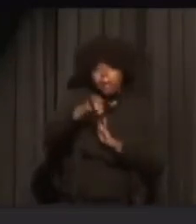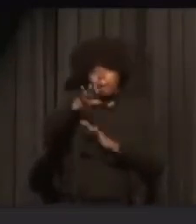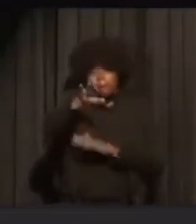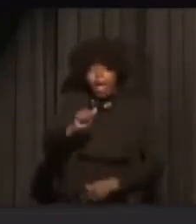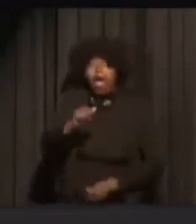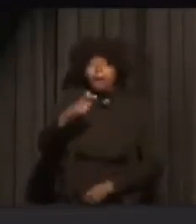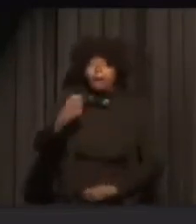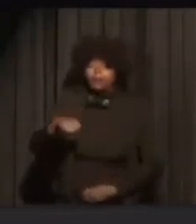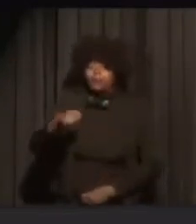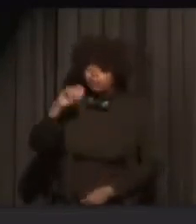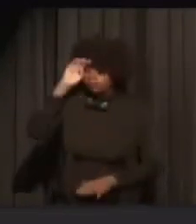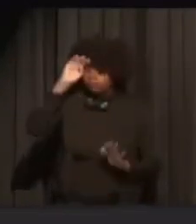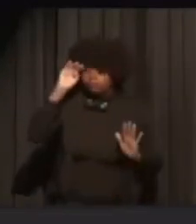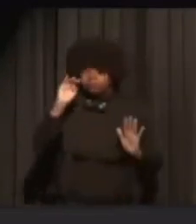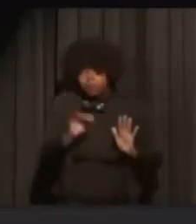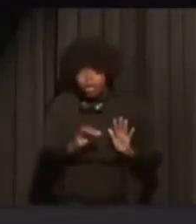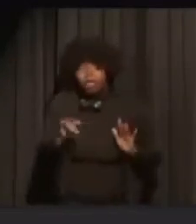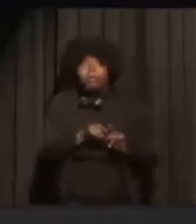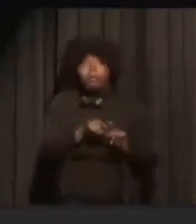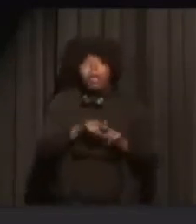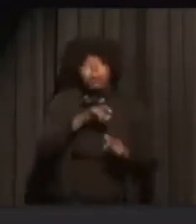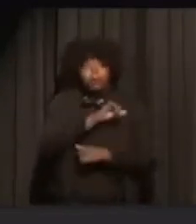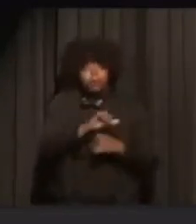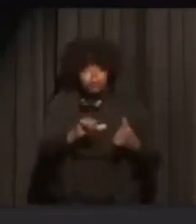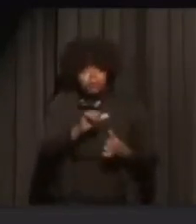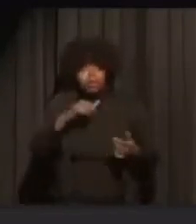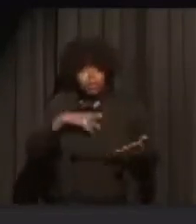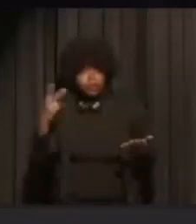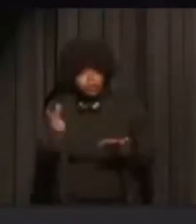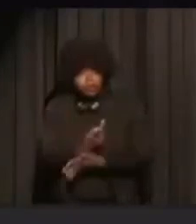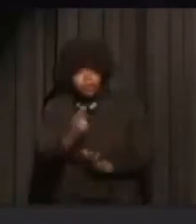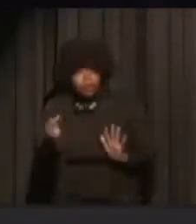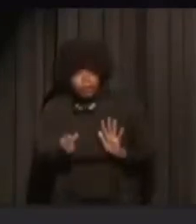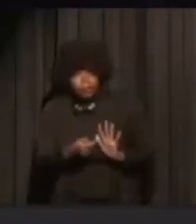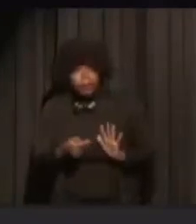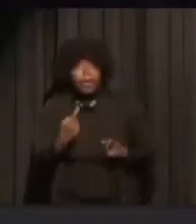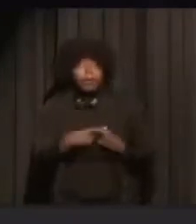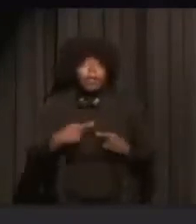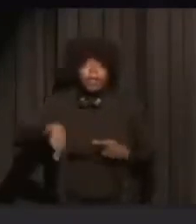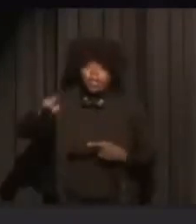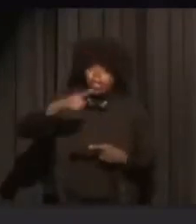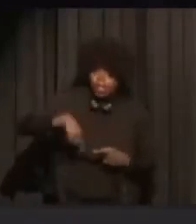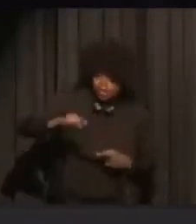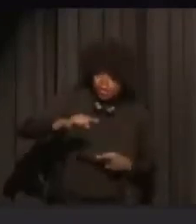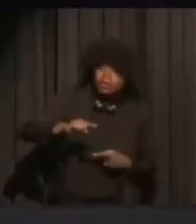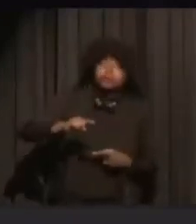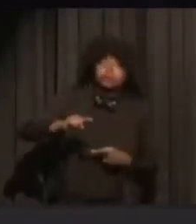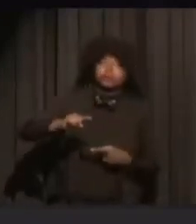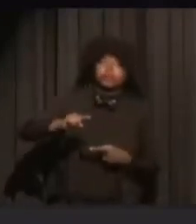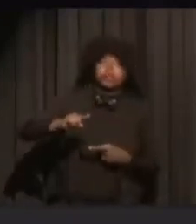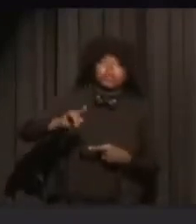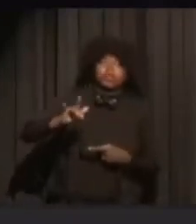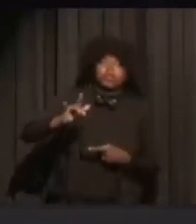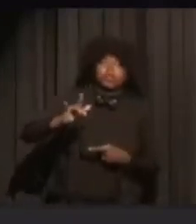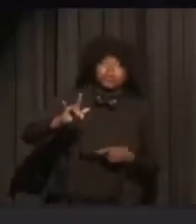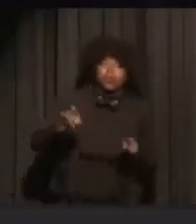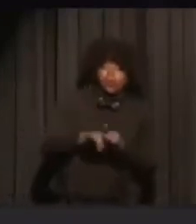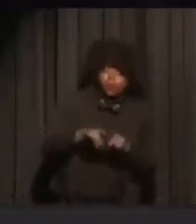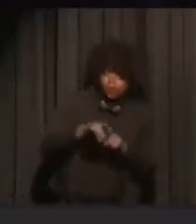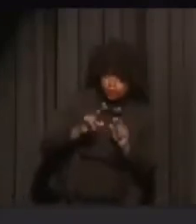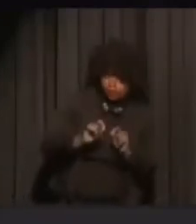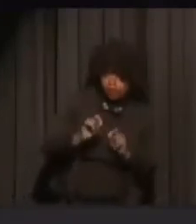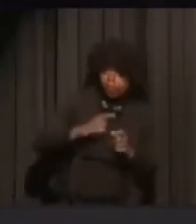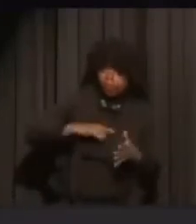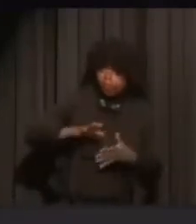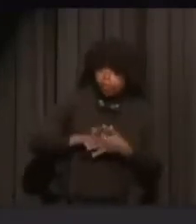o a própria mudança que houve lá no Ibama também n quer dizer da mesma forma que nós chegamos aos nossos postos aqui para